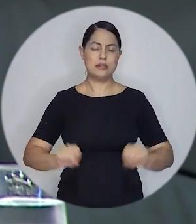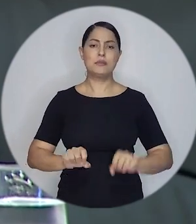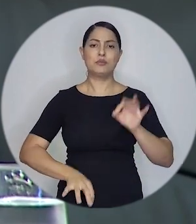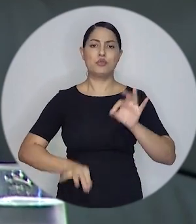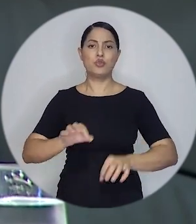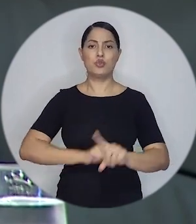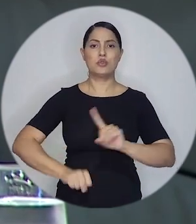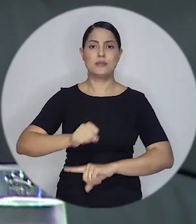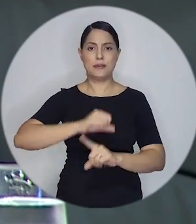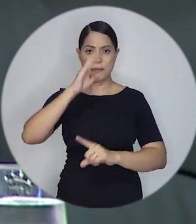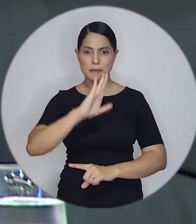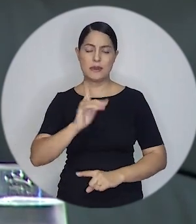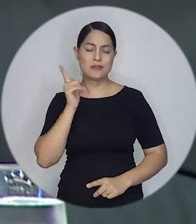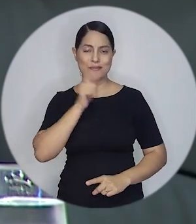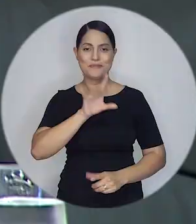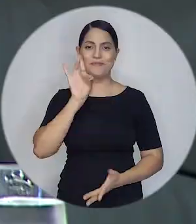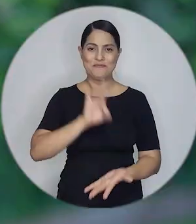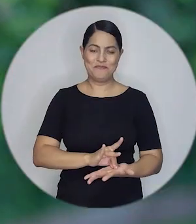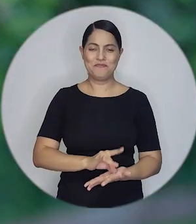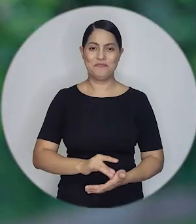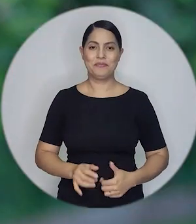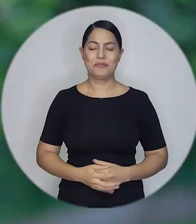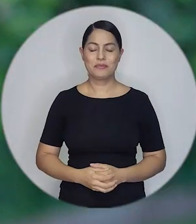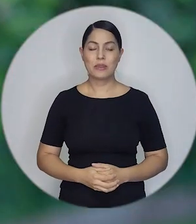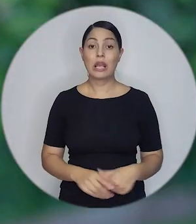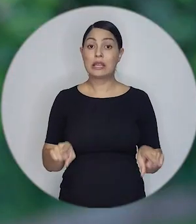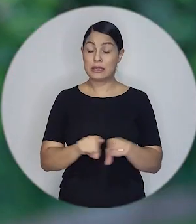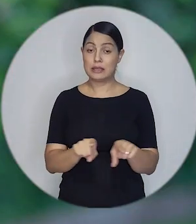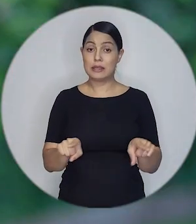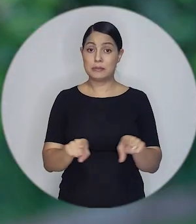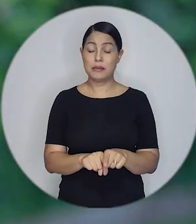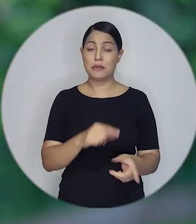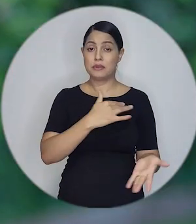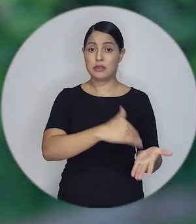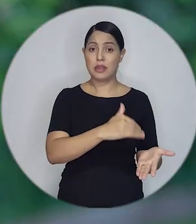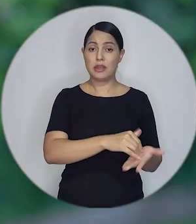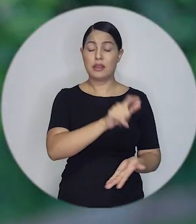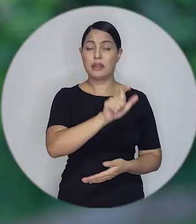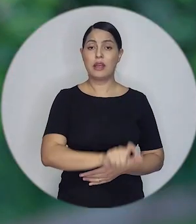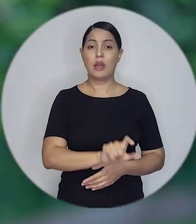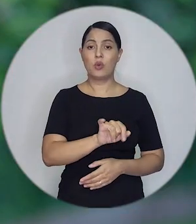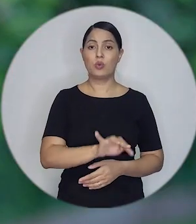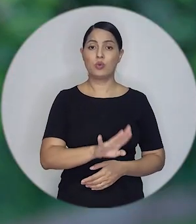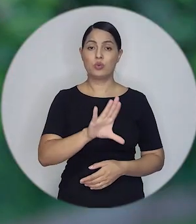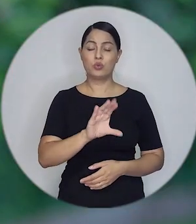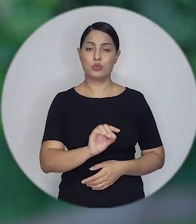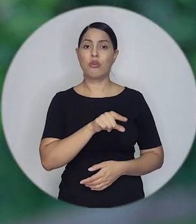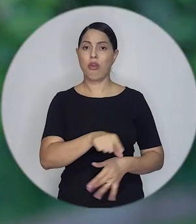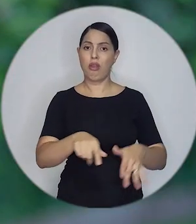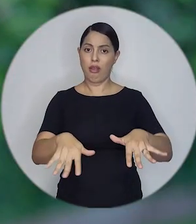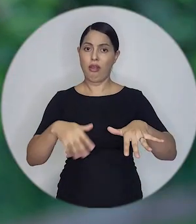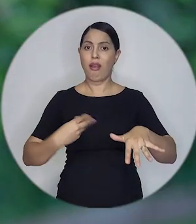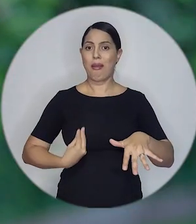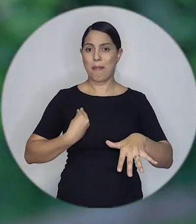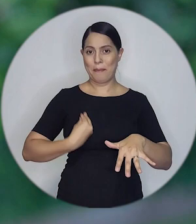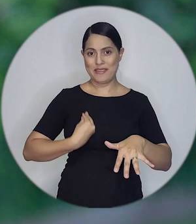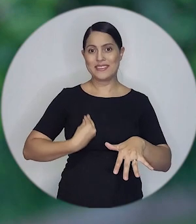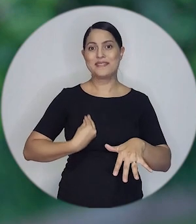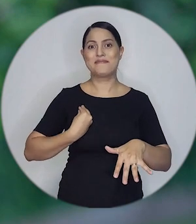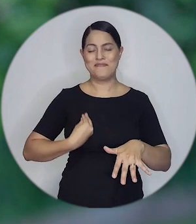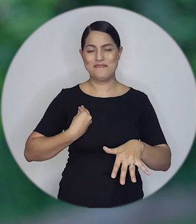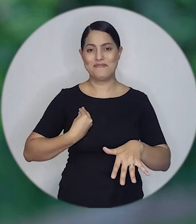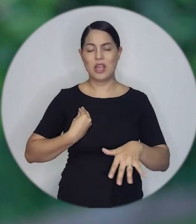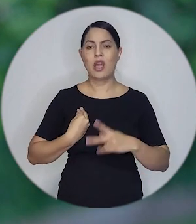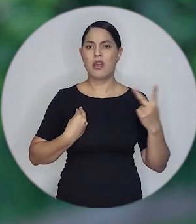justiça, e quem ganha com isso é a sociedade brasileira. O secretário nacional de Justiça, Augusto de Arruda Botelho, também esteve presente ao longo do